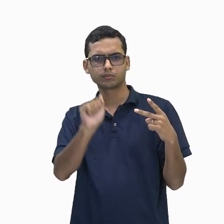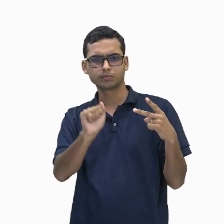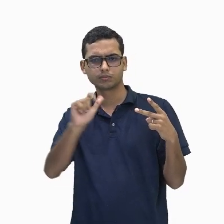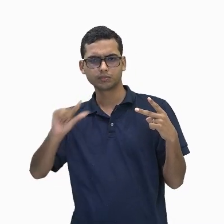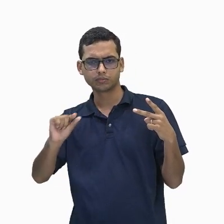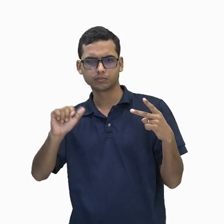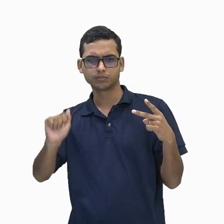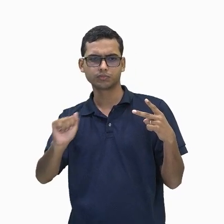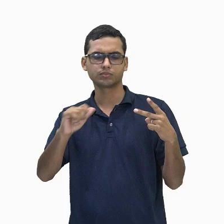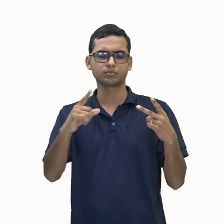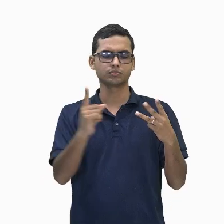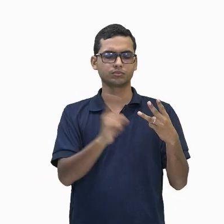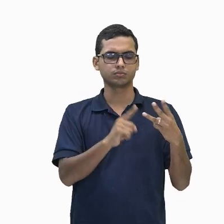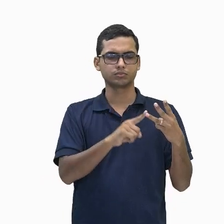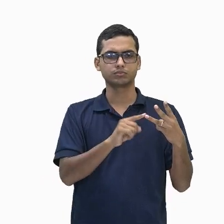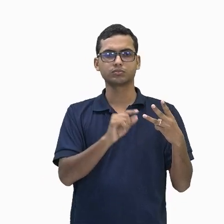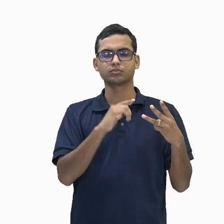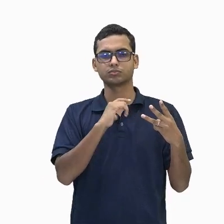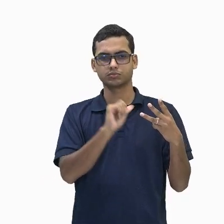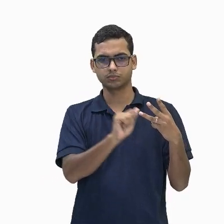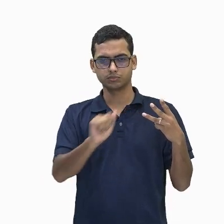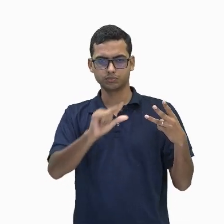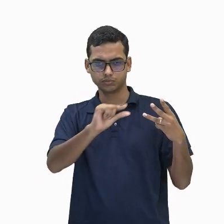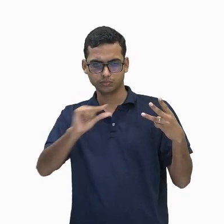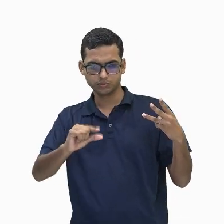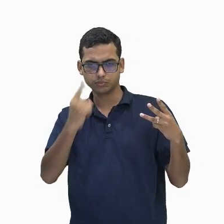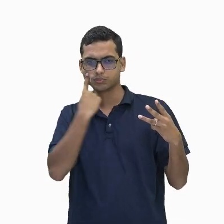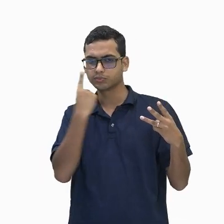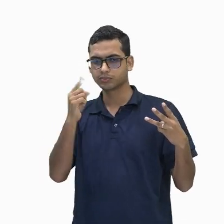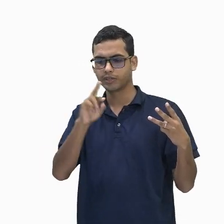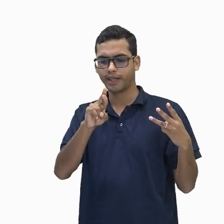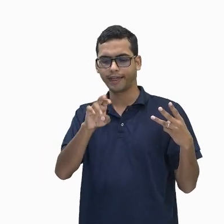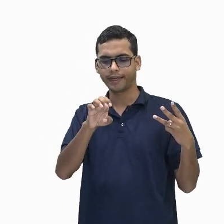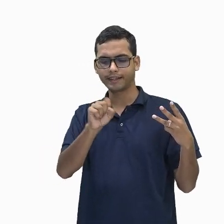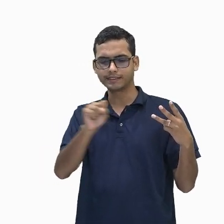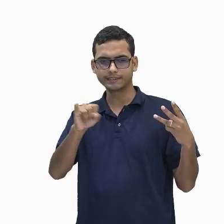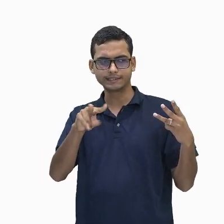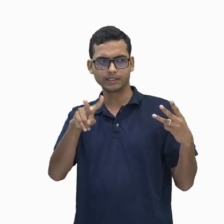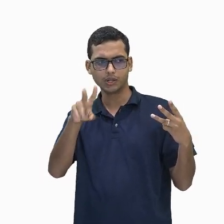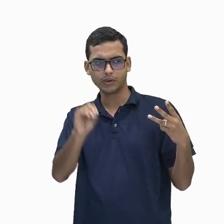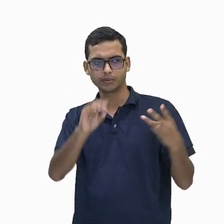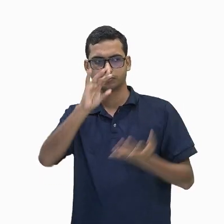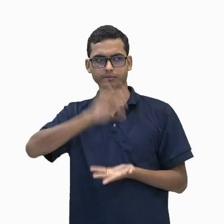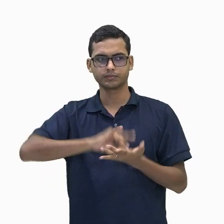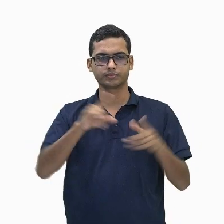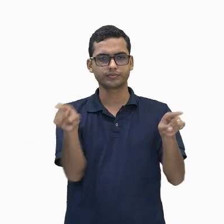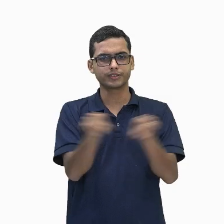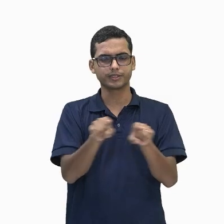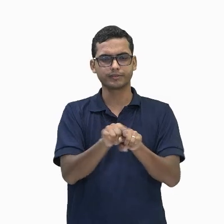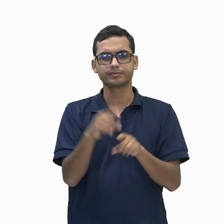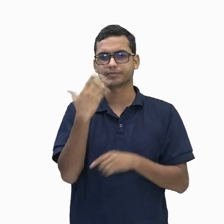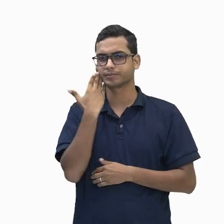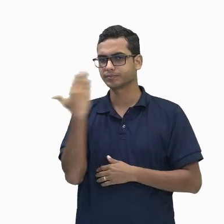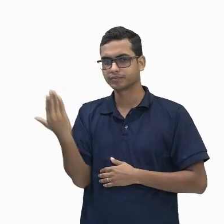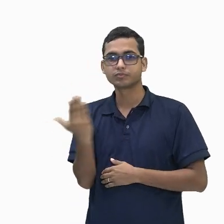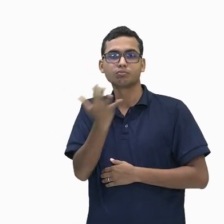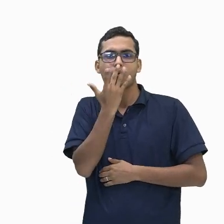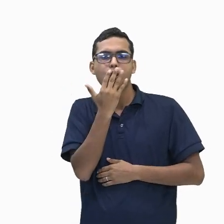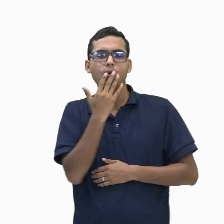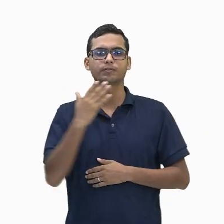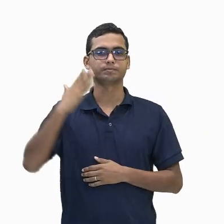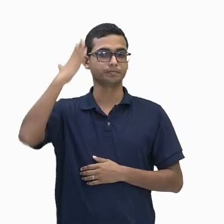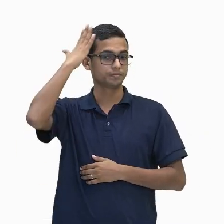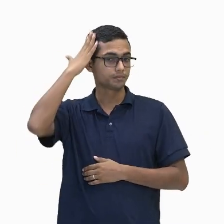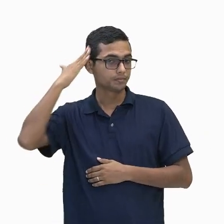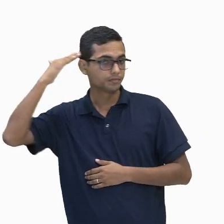dominante e recessivo, vamos à nossa imagem. Então, dentro da espécie humana, a cor do cabelo, ela, quando escura, é